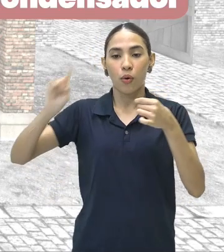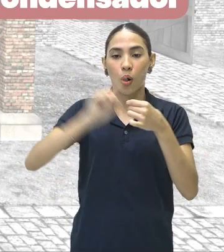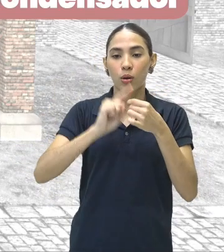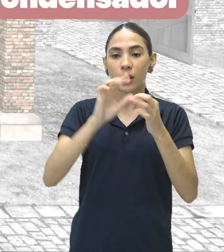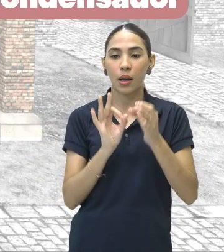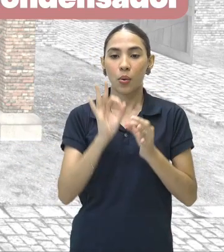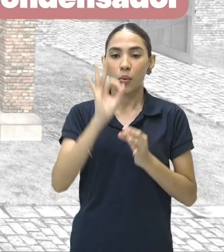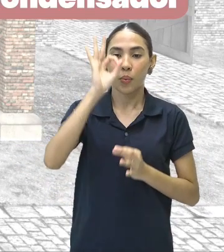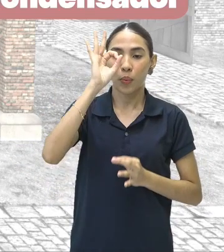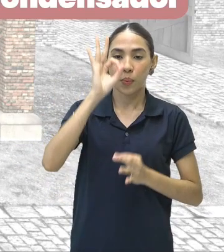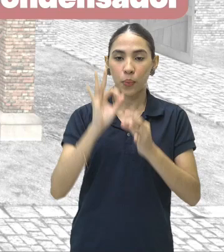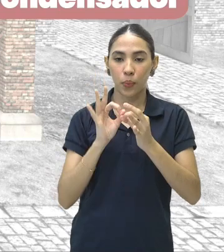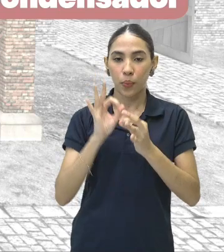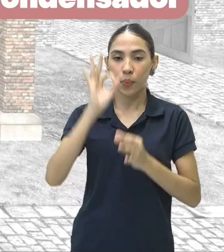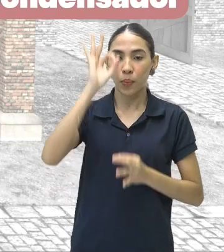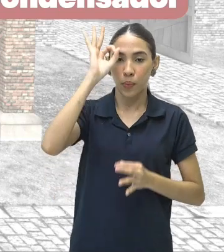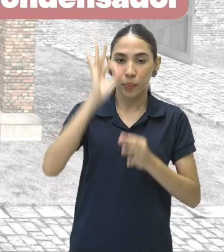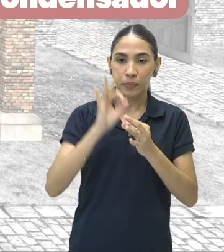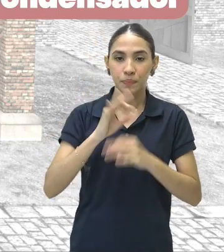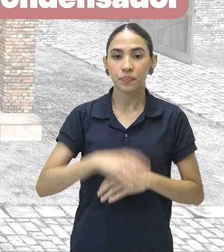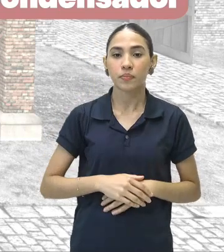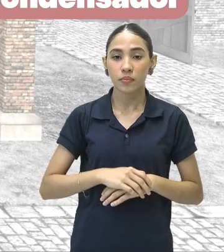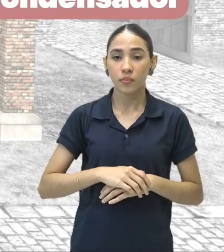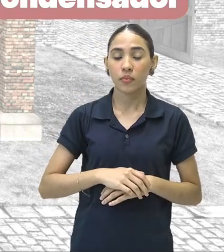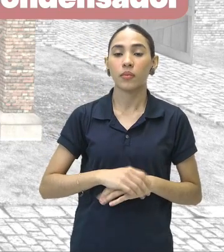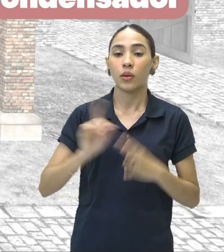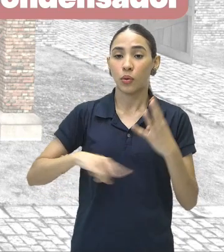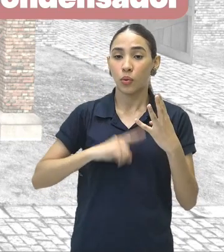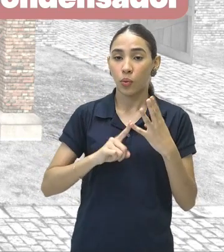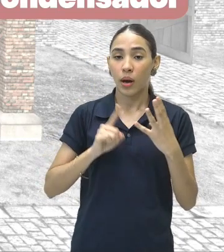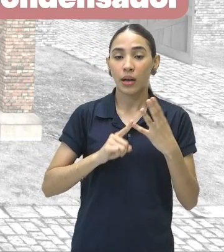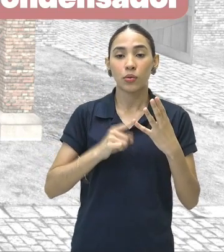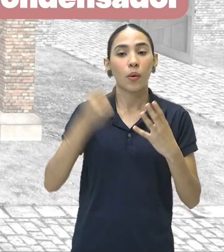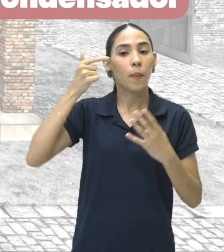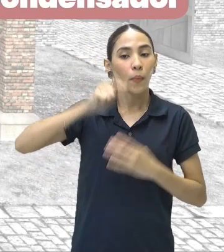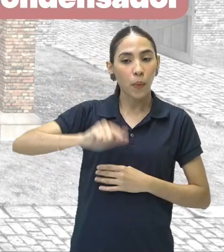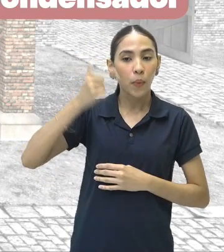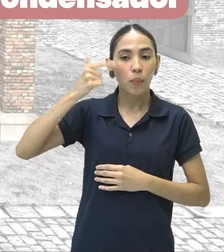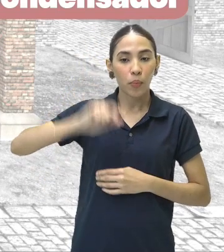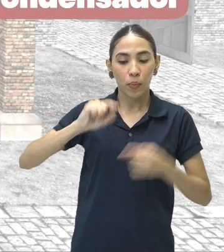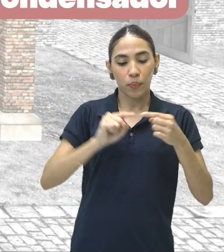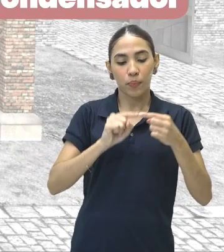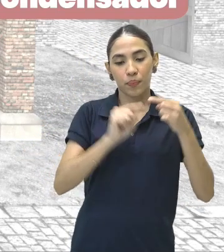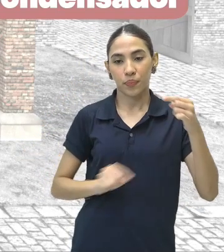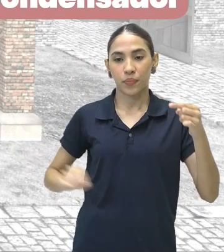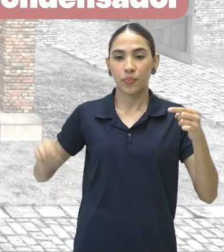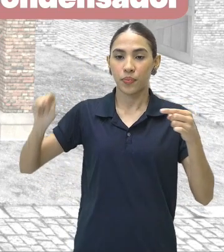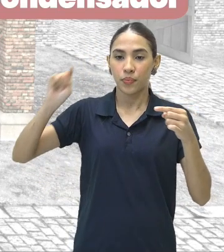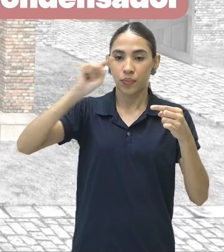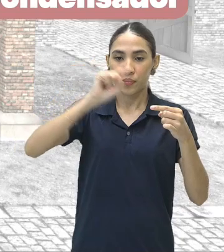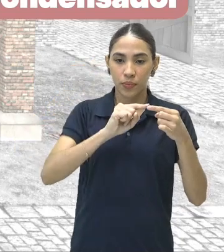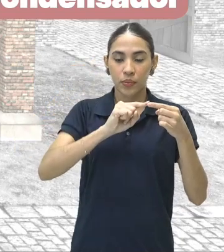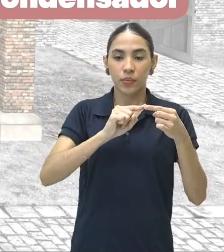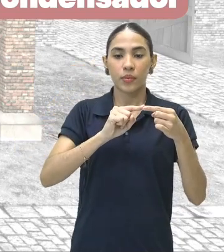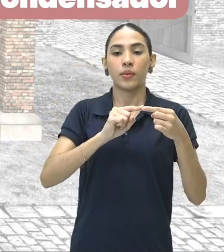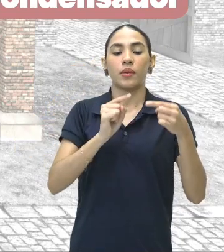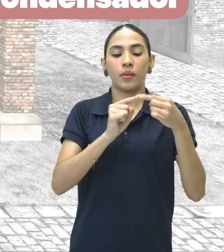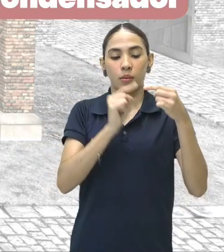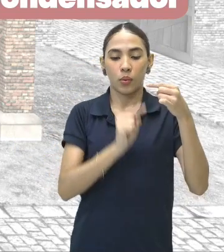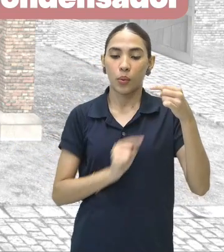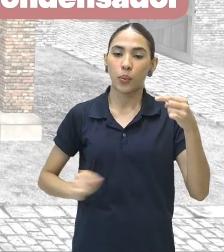à posição original. 4. Repetição do ciclo. O processo é repetido e